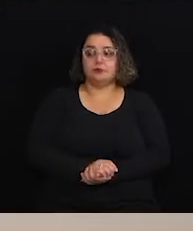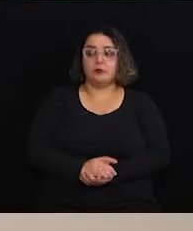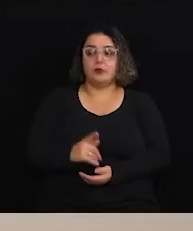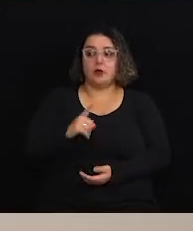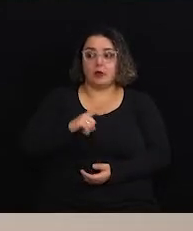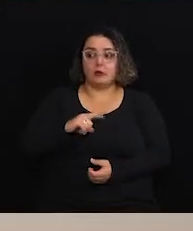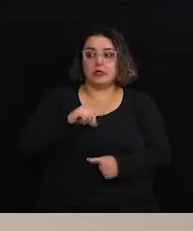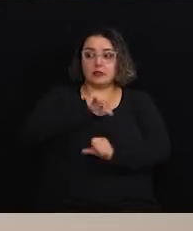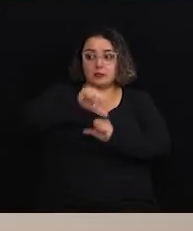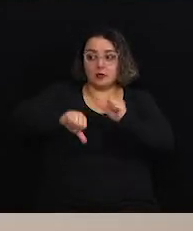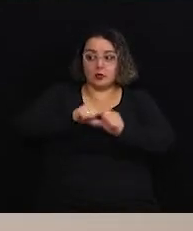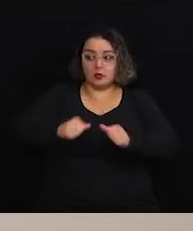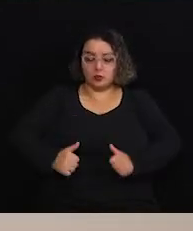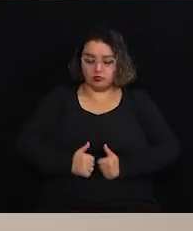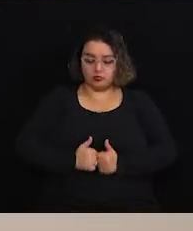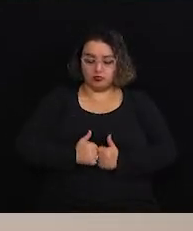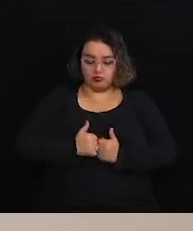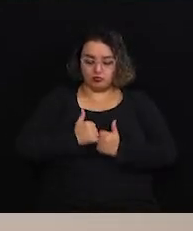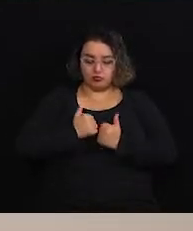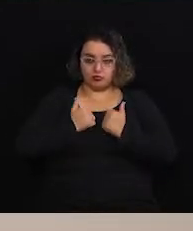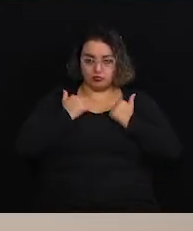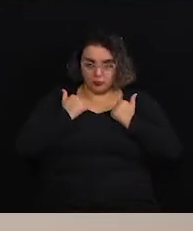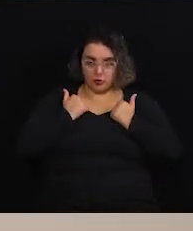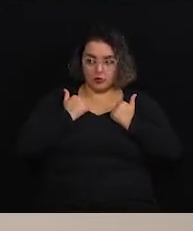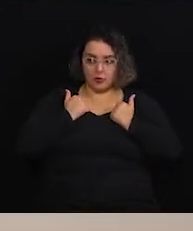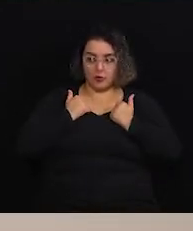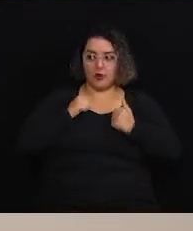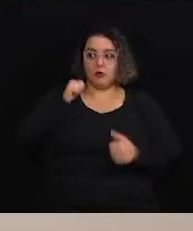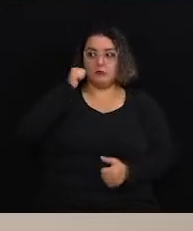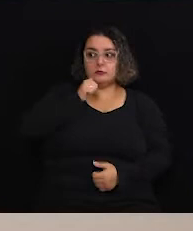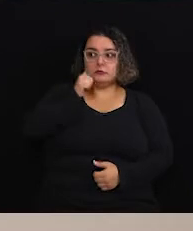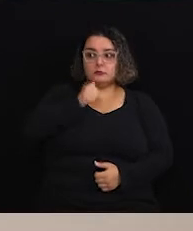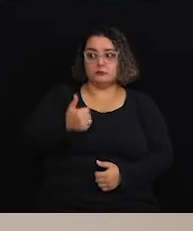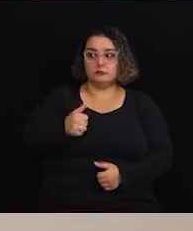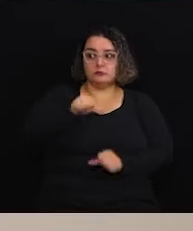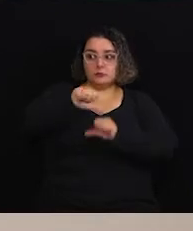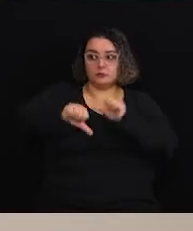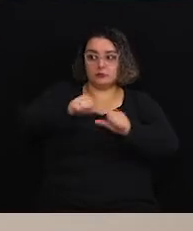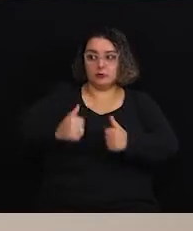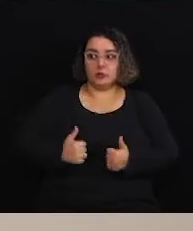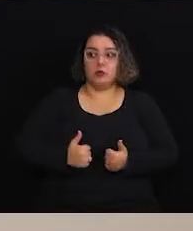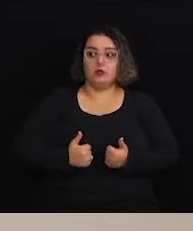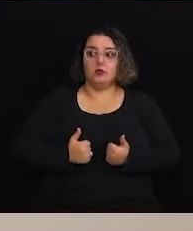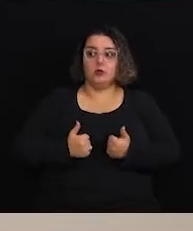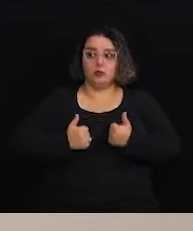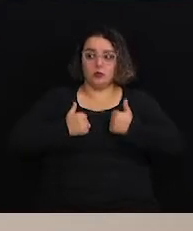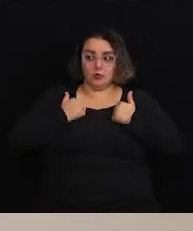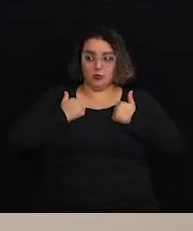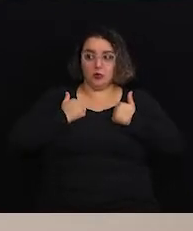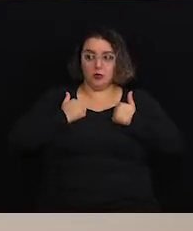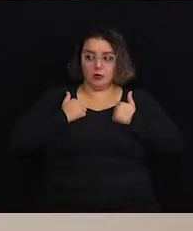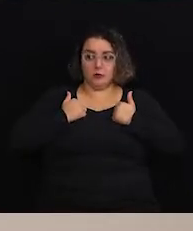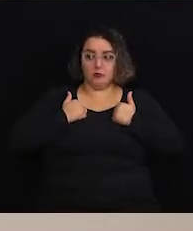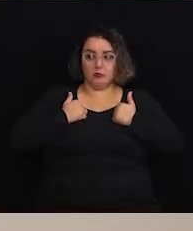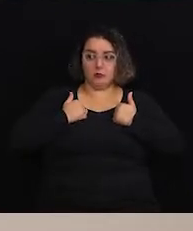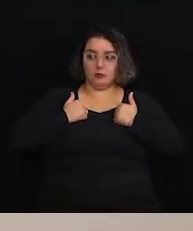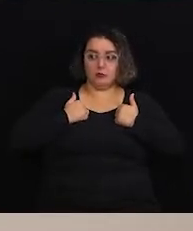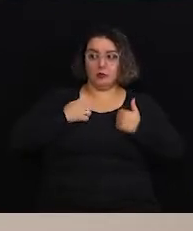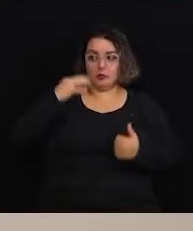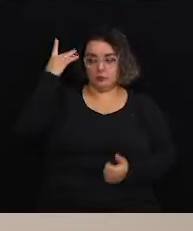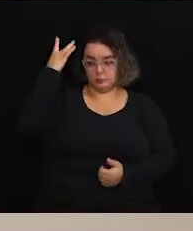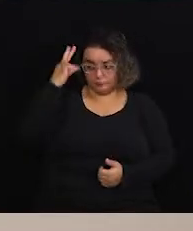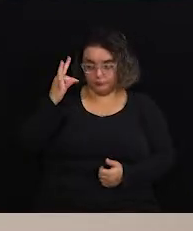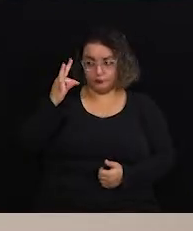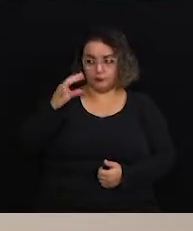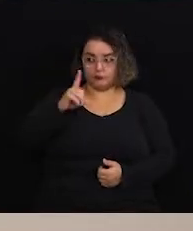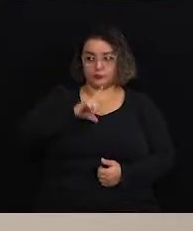alteração imunológica, né? Então, algumas mulheres que têm uma alteração imunológica, assim, uma das teorias que se falam que a pessoa